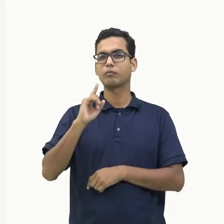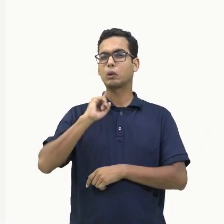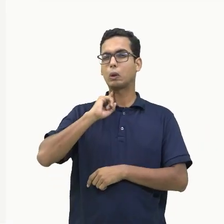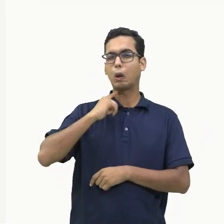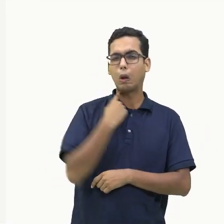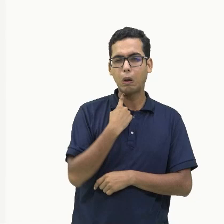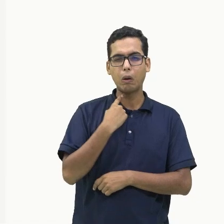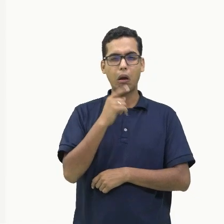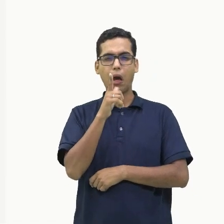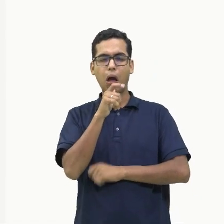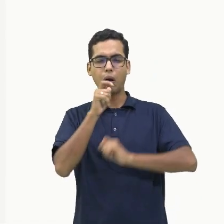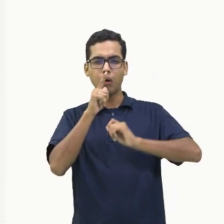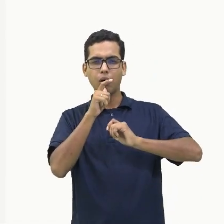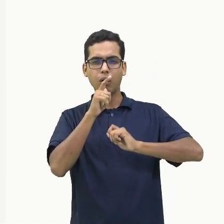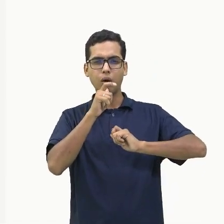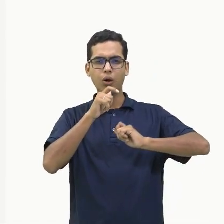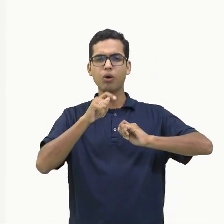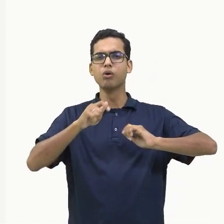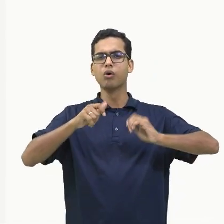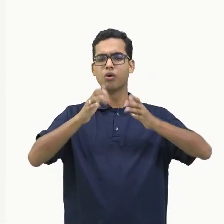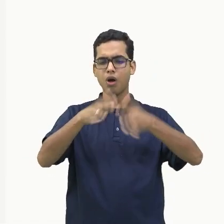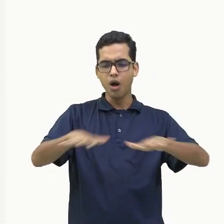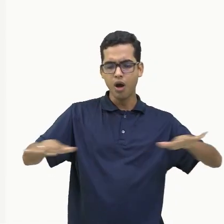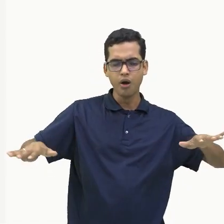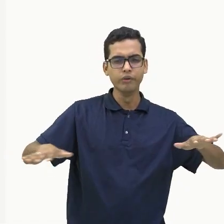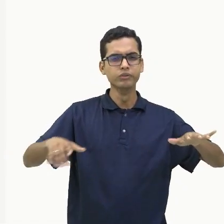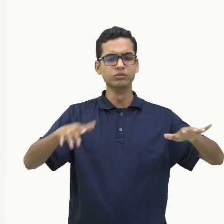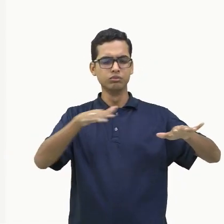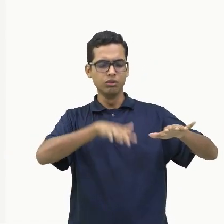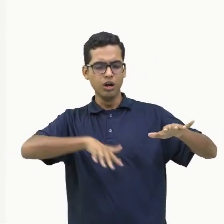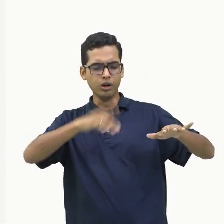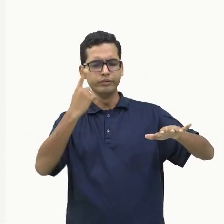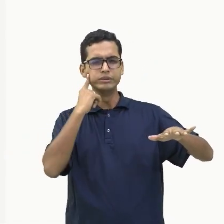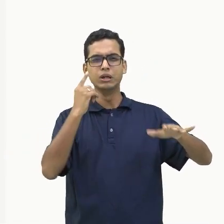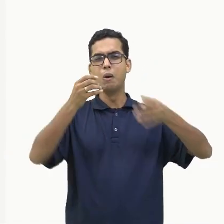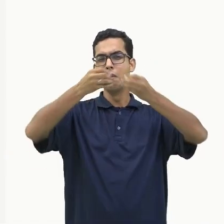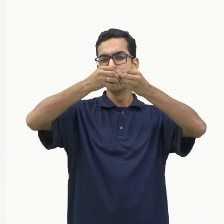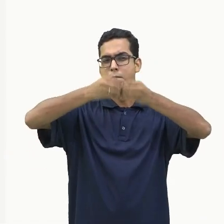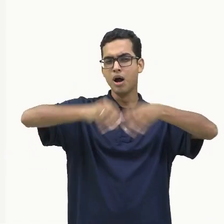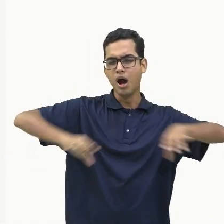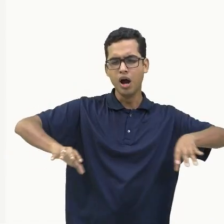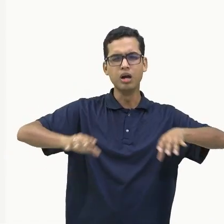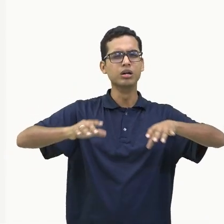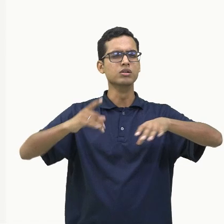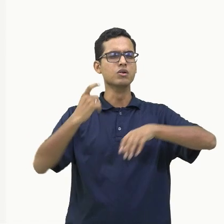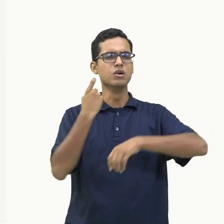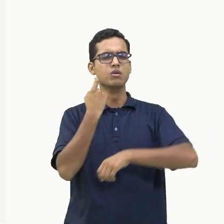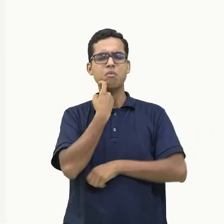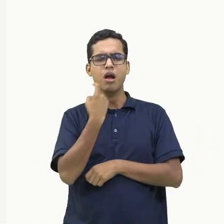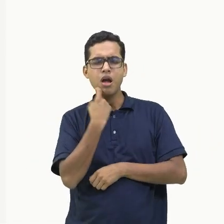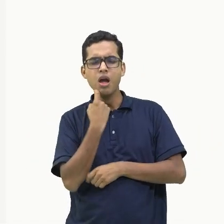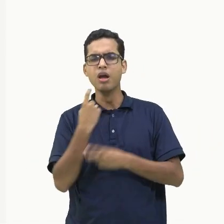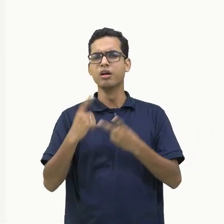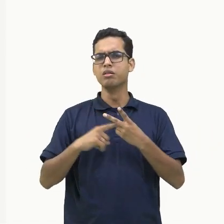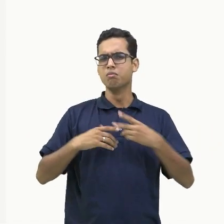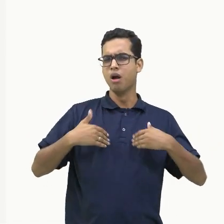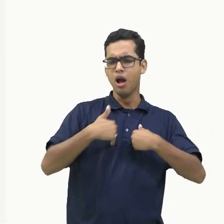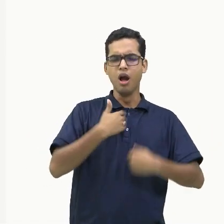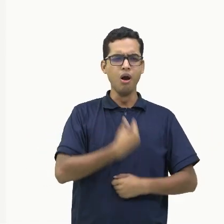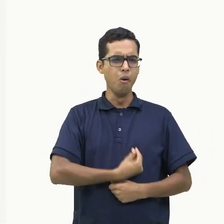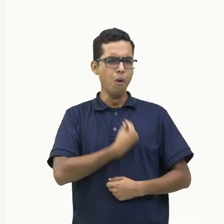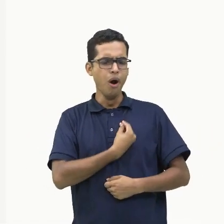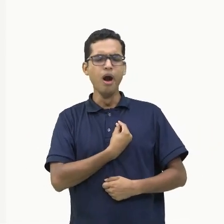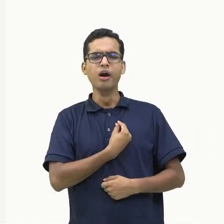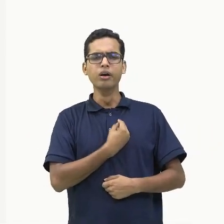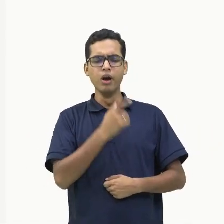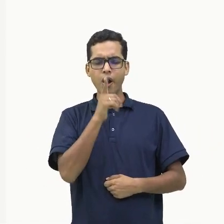corpos d'água, eles ficam então prejudicados. E quando ela está poluída, ela coloca em risco toda a vida